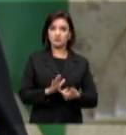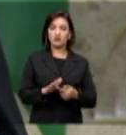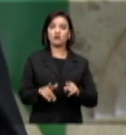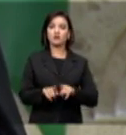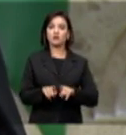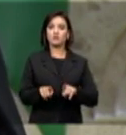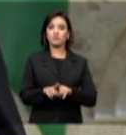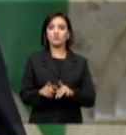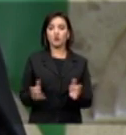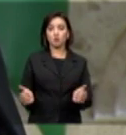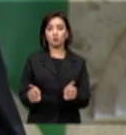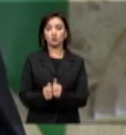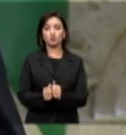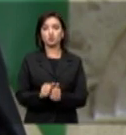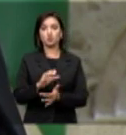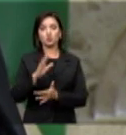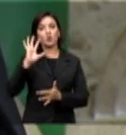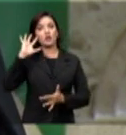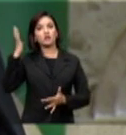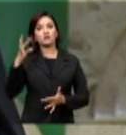ao acordo do TCU número